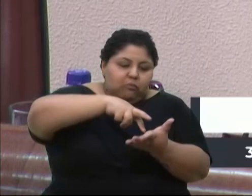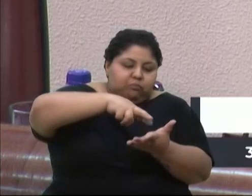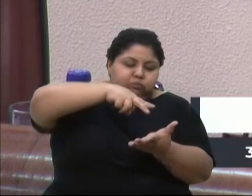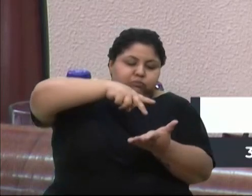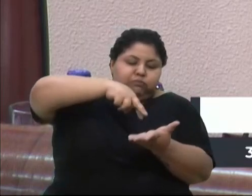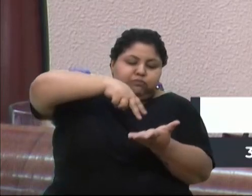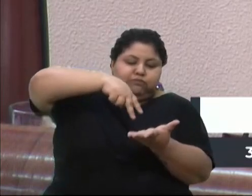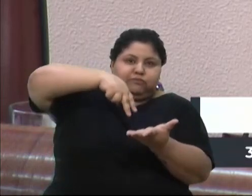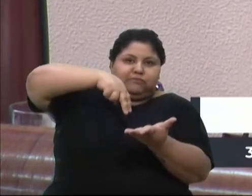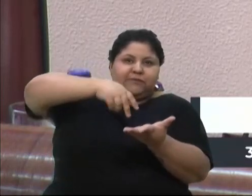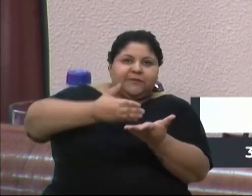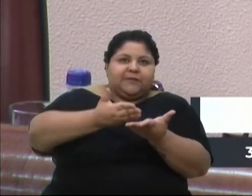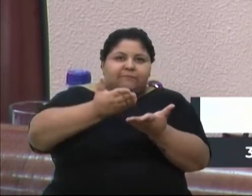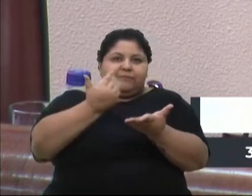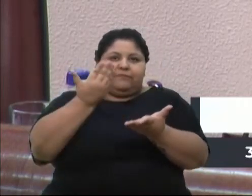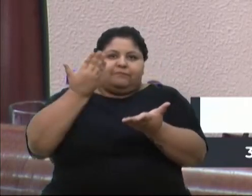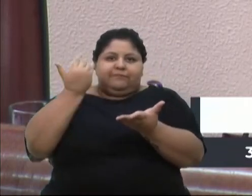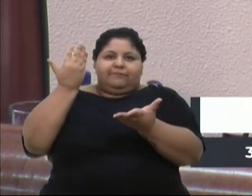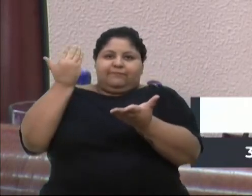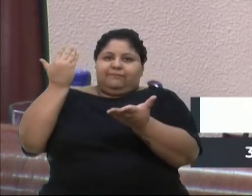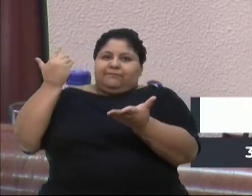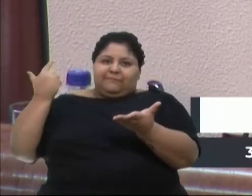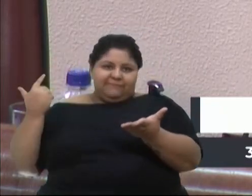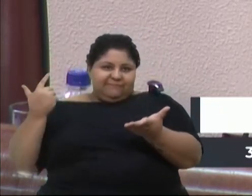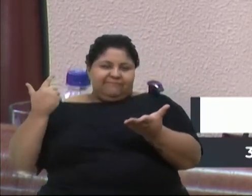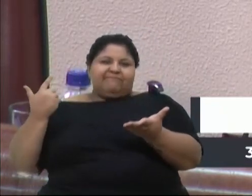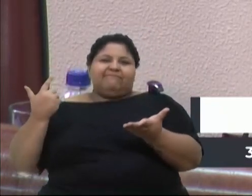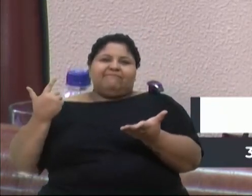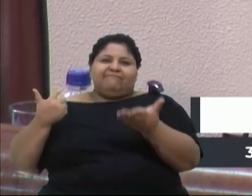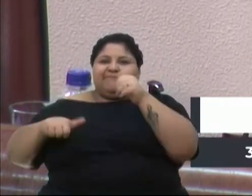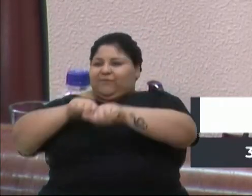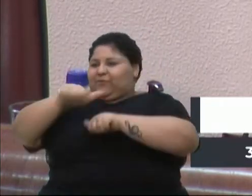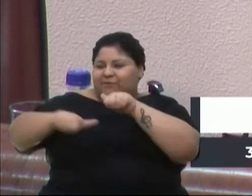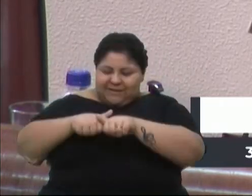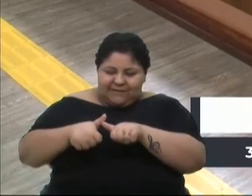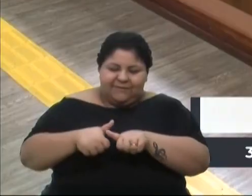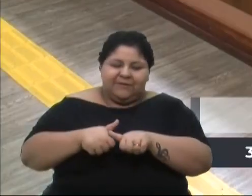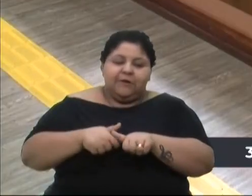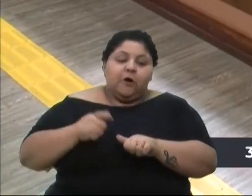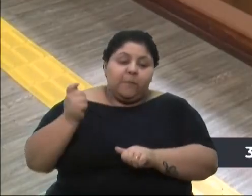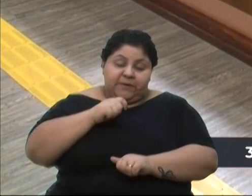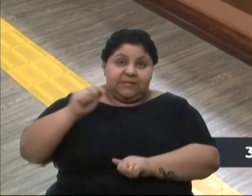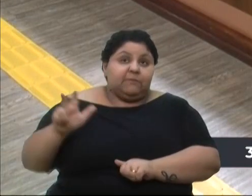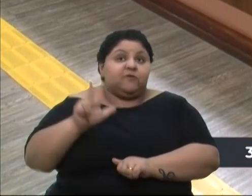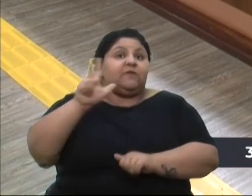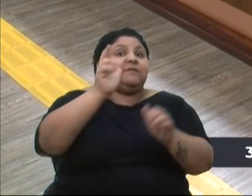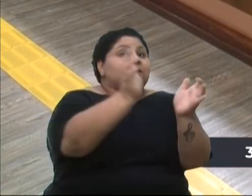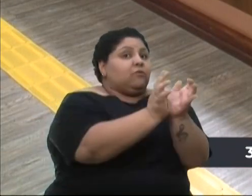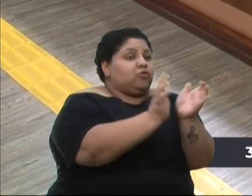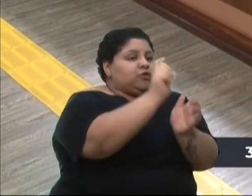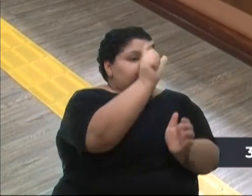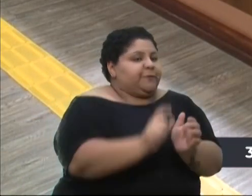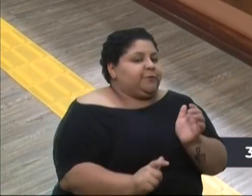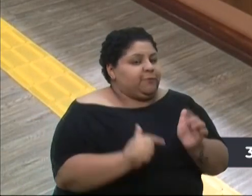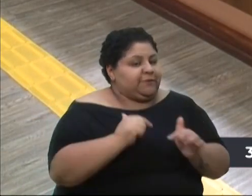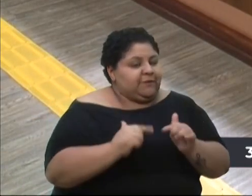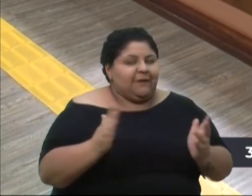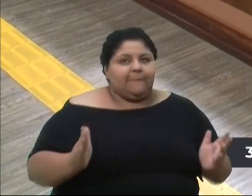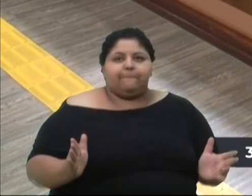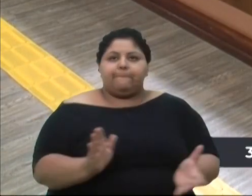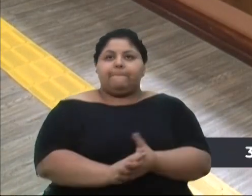sim valorizar o conjunto das pessoas que querem trabalhar. Muito obrigado, vereador. Então, reiterar à